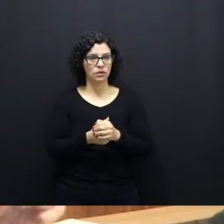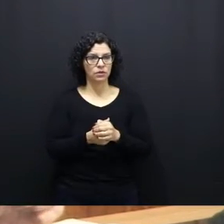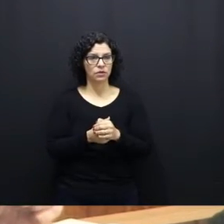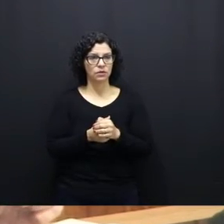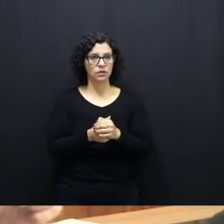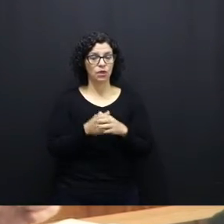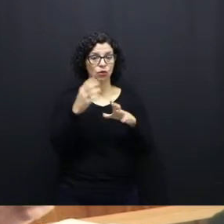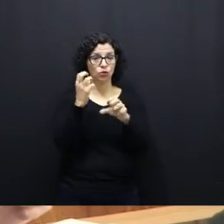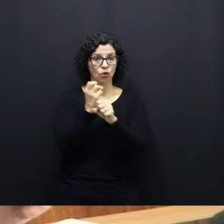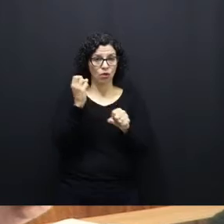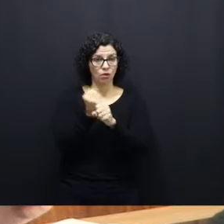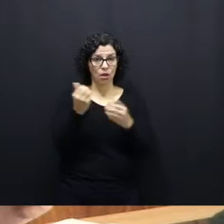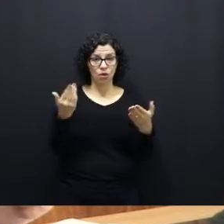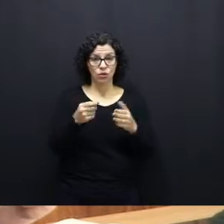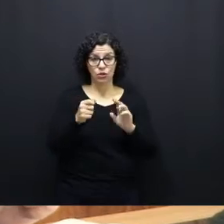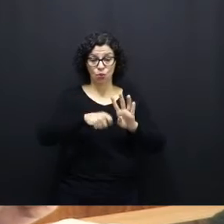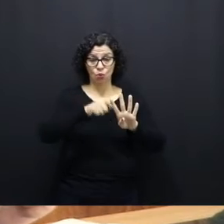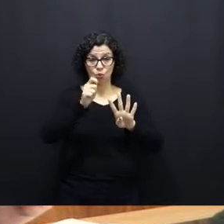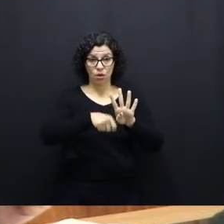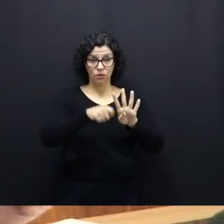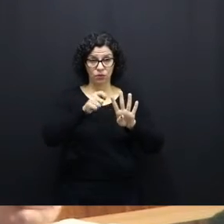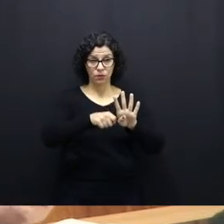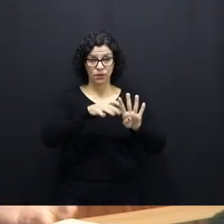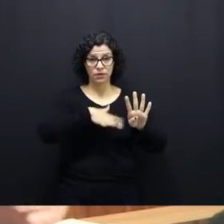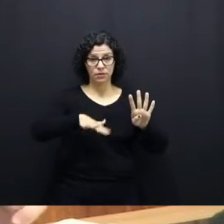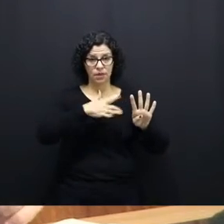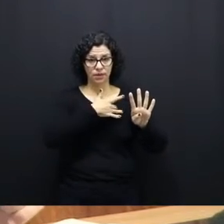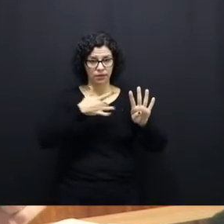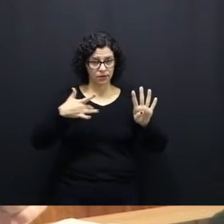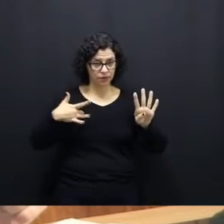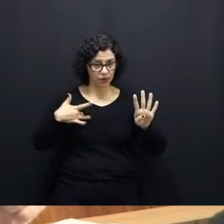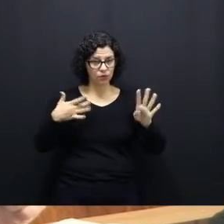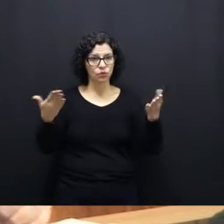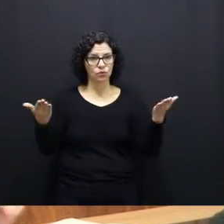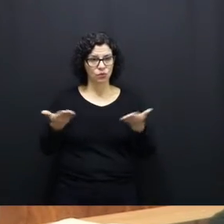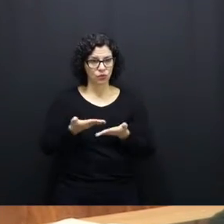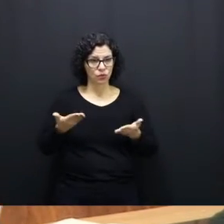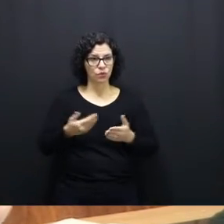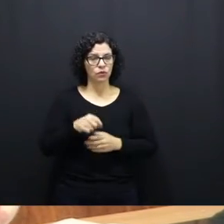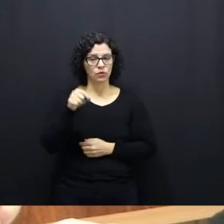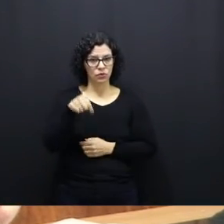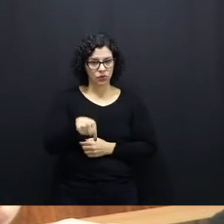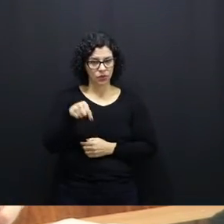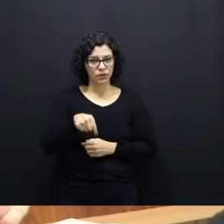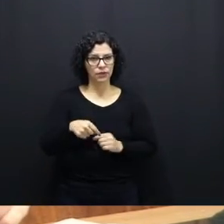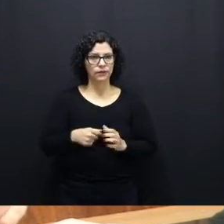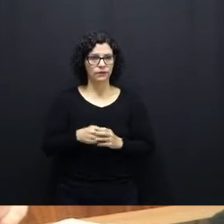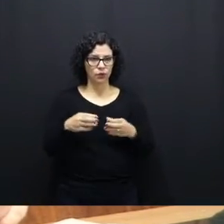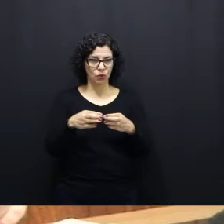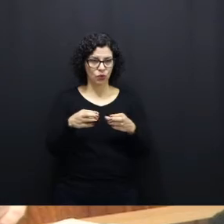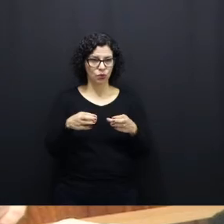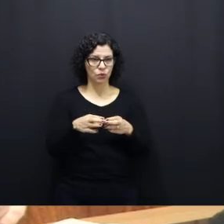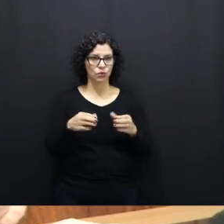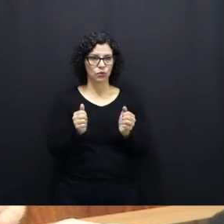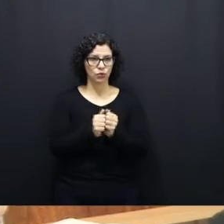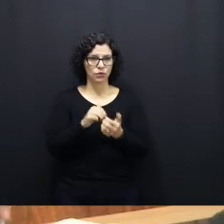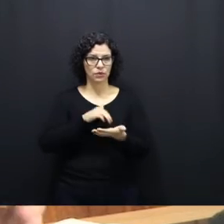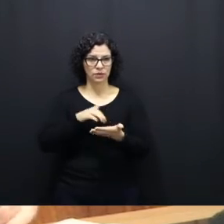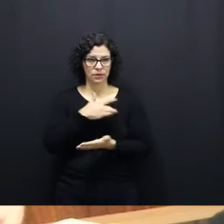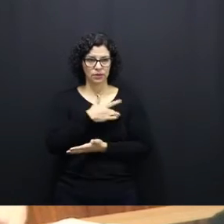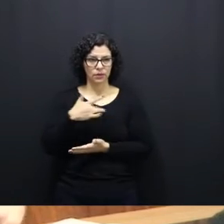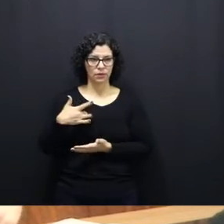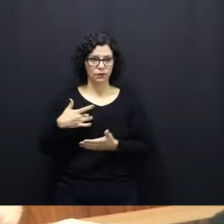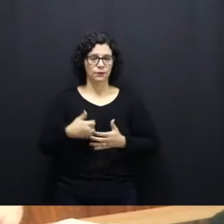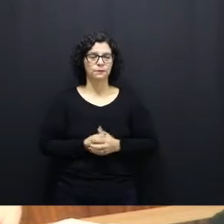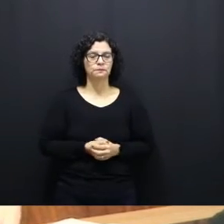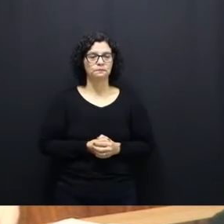Pública de prestação de contas do 1º quadrimestre da que irá fazer a comissão juntamente com a secretaria